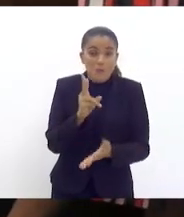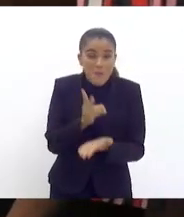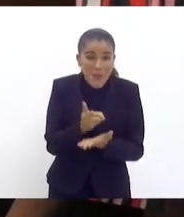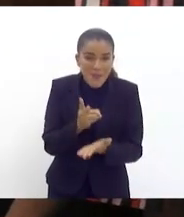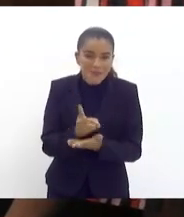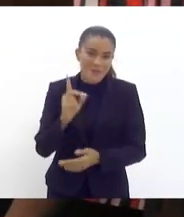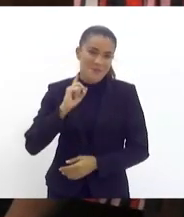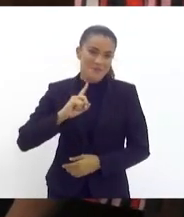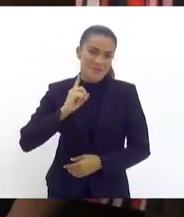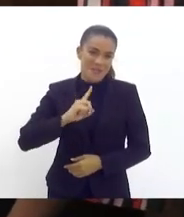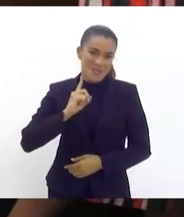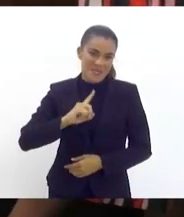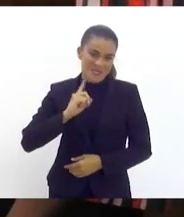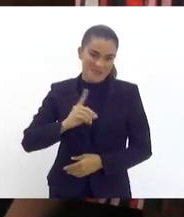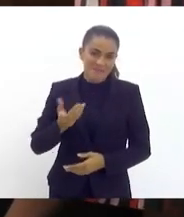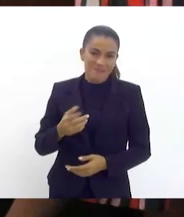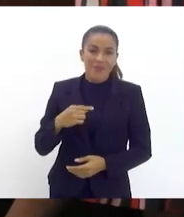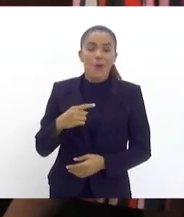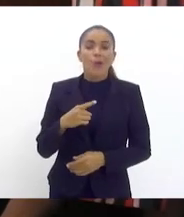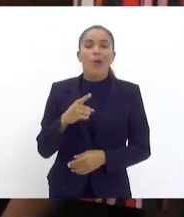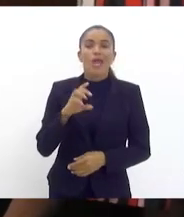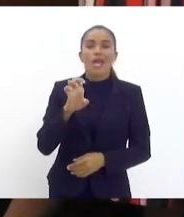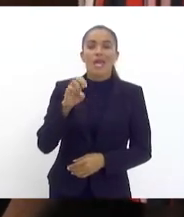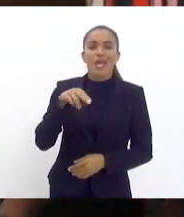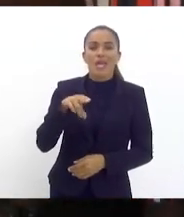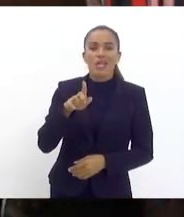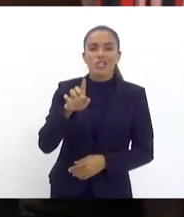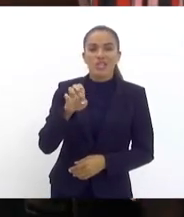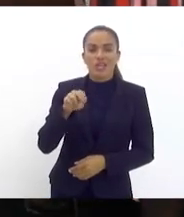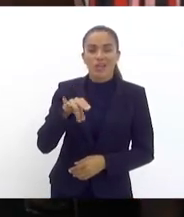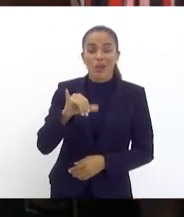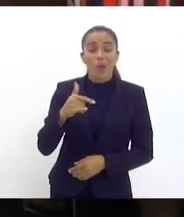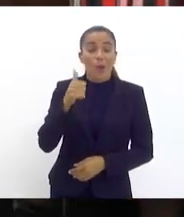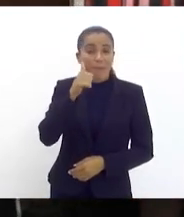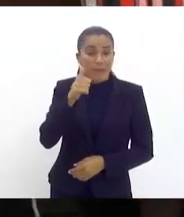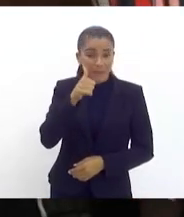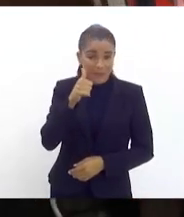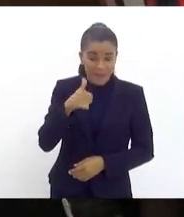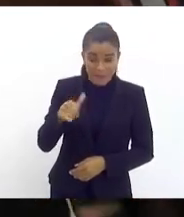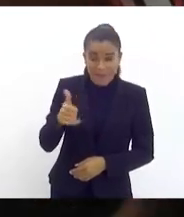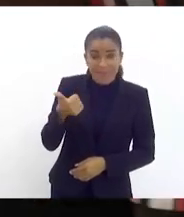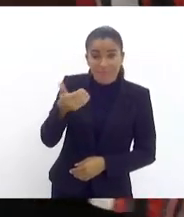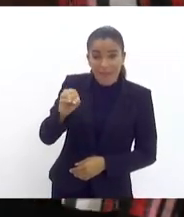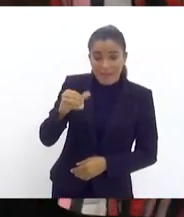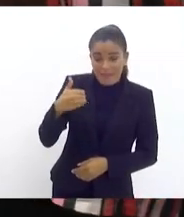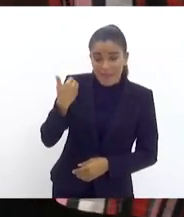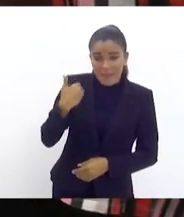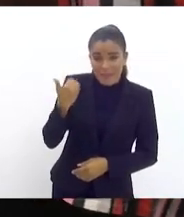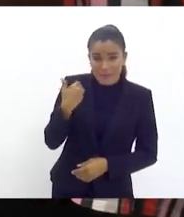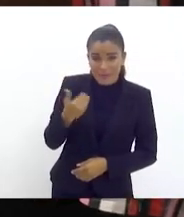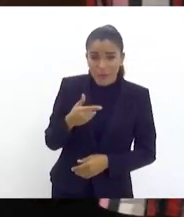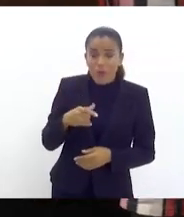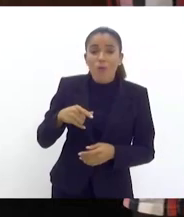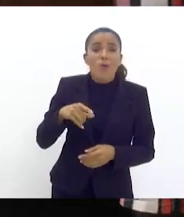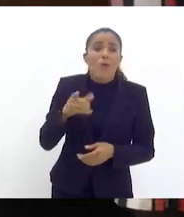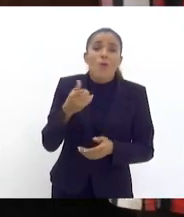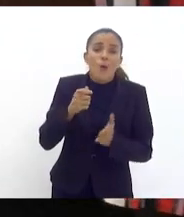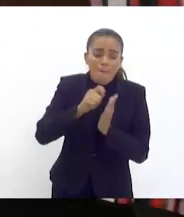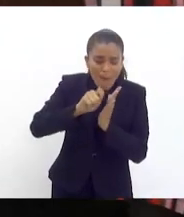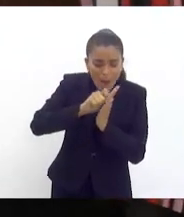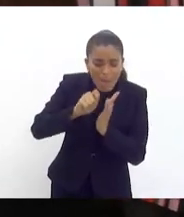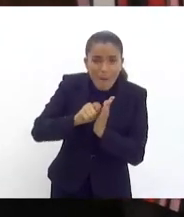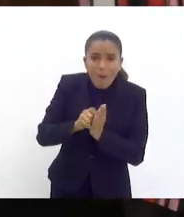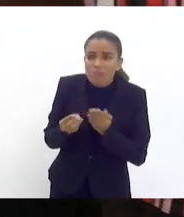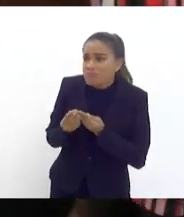Gerais, engenheiro Caldas, uma criança de 10 anos de idade, levou um bilhete para a diretora da